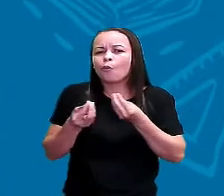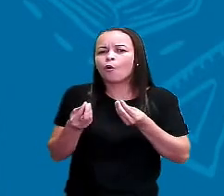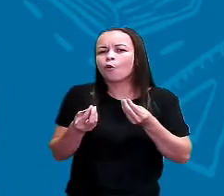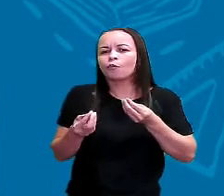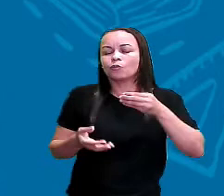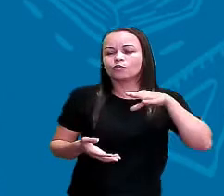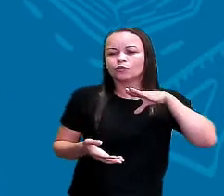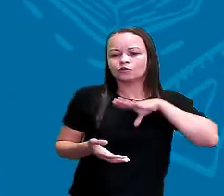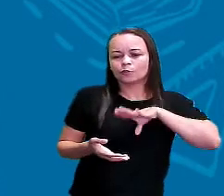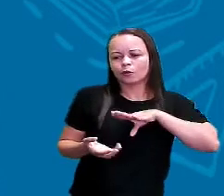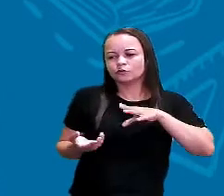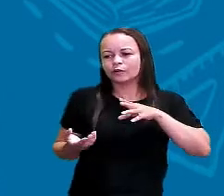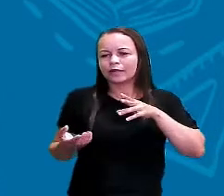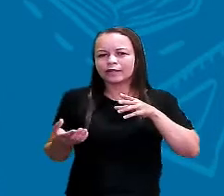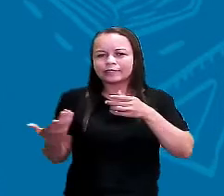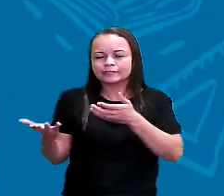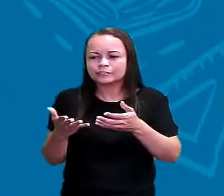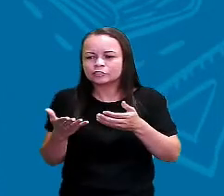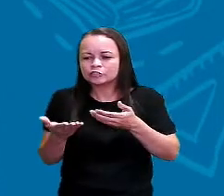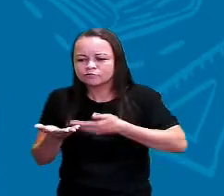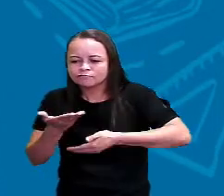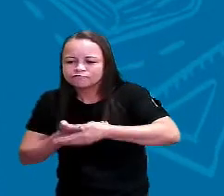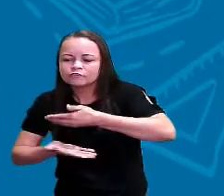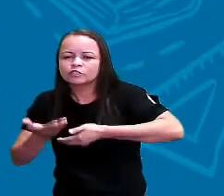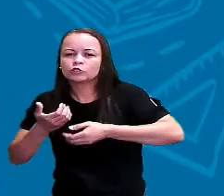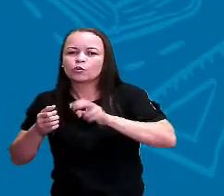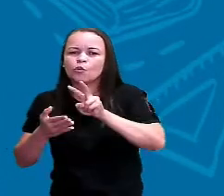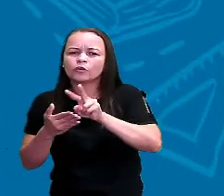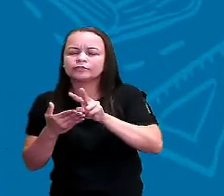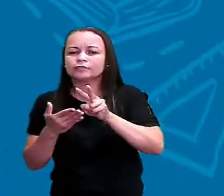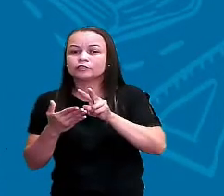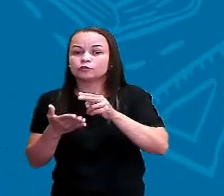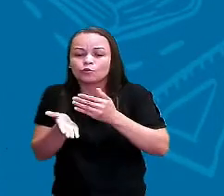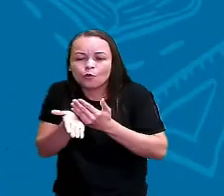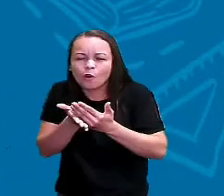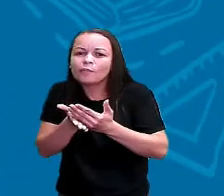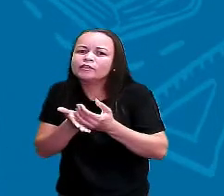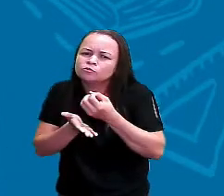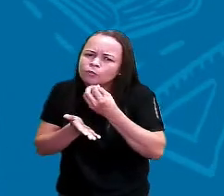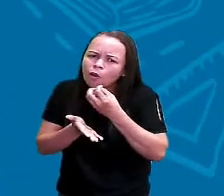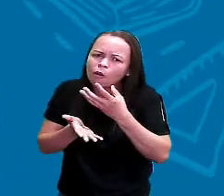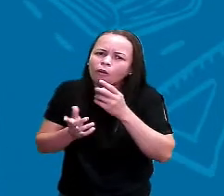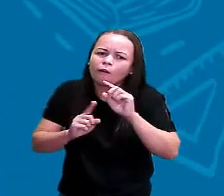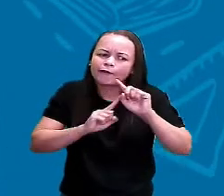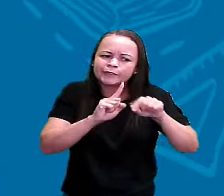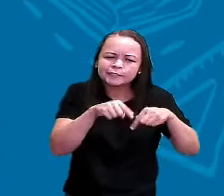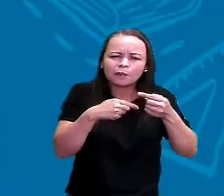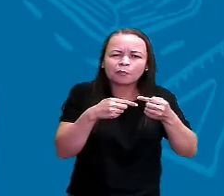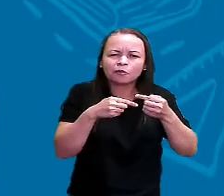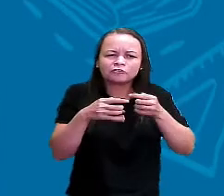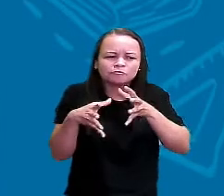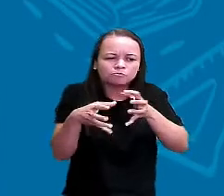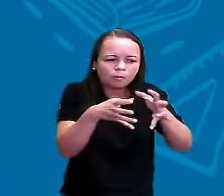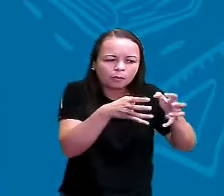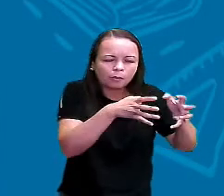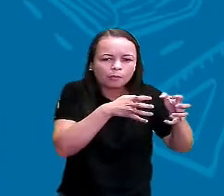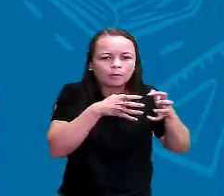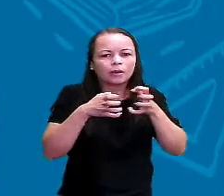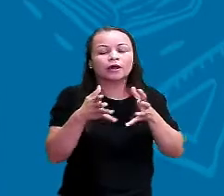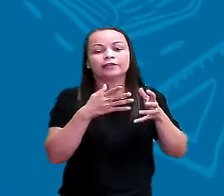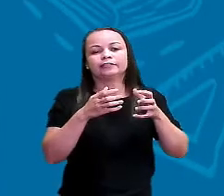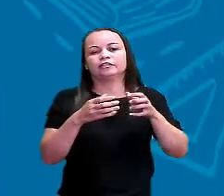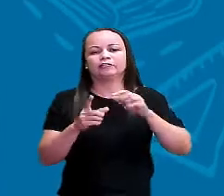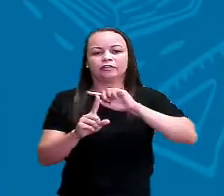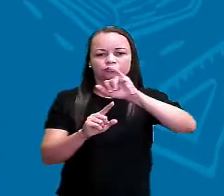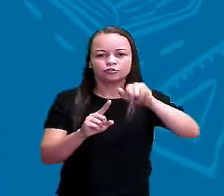como é que eles lidaram com os índios no começo. Foi tudo bem, mas depois eles começaram a querer explorá-los e aí houve confrontos. Teve a questão dos